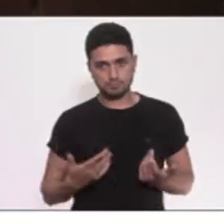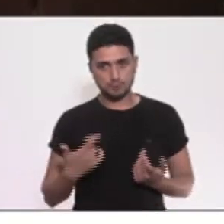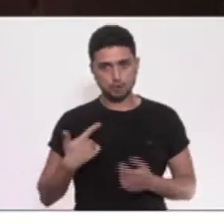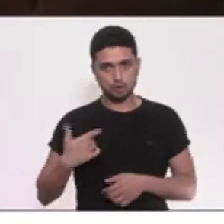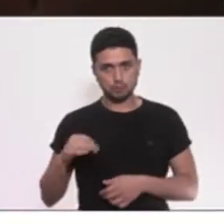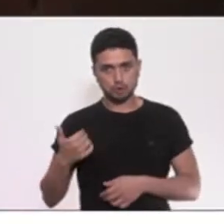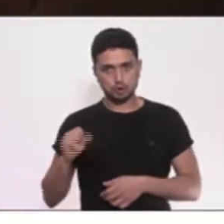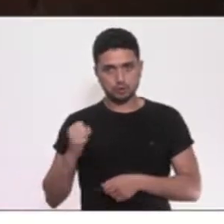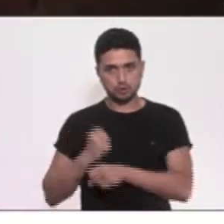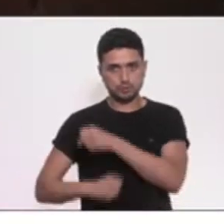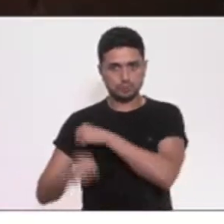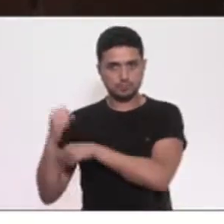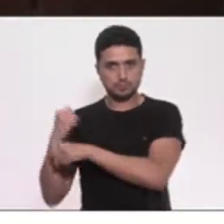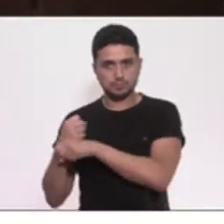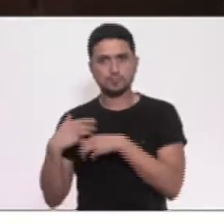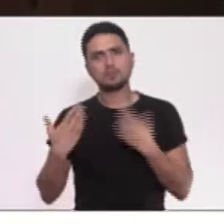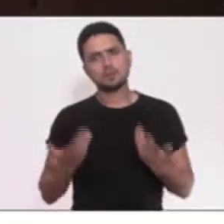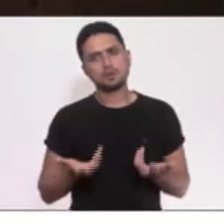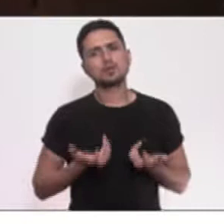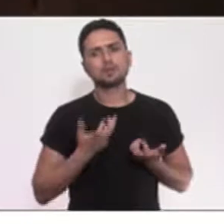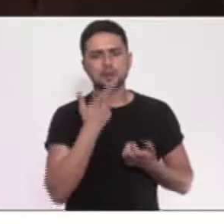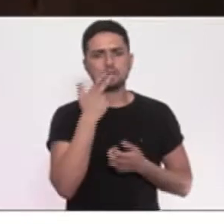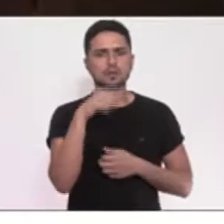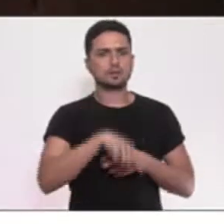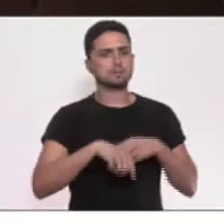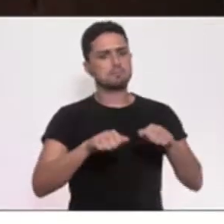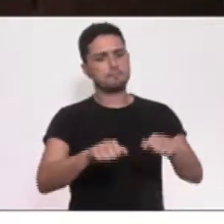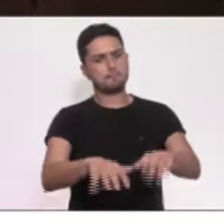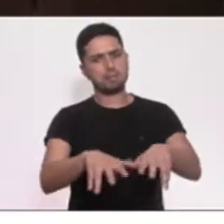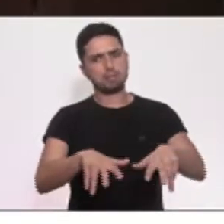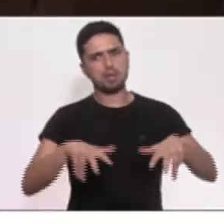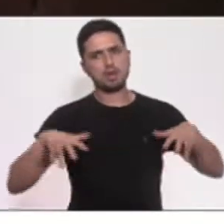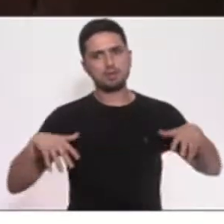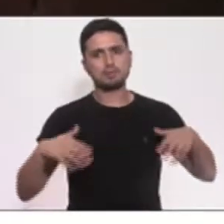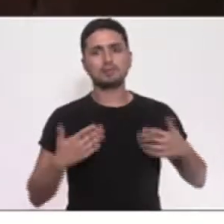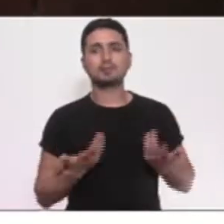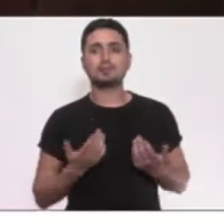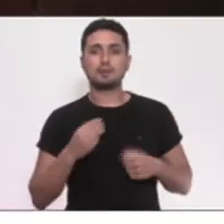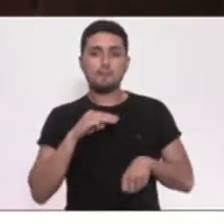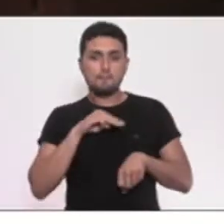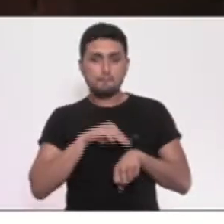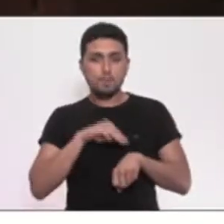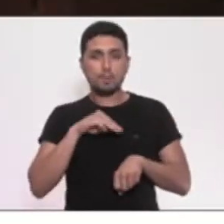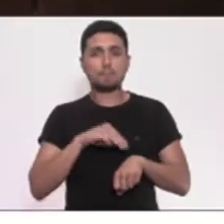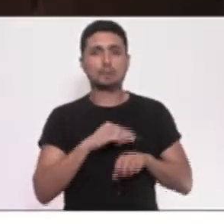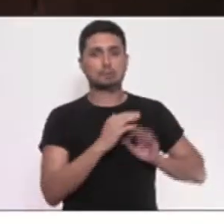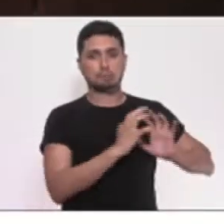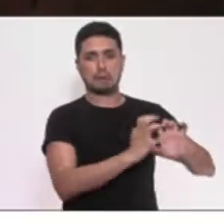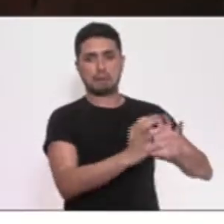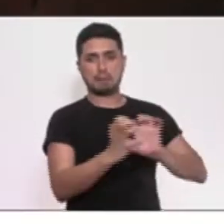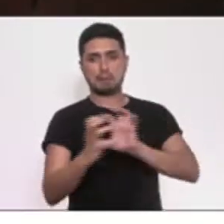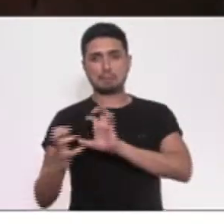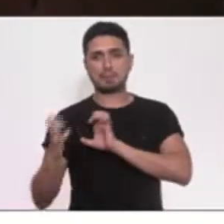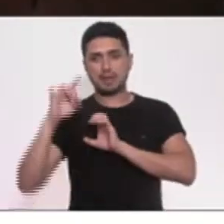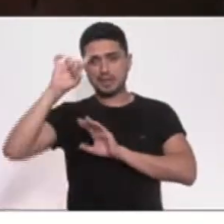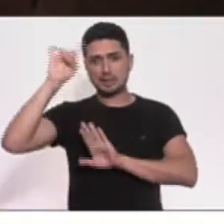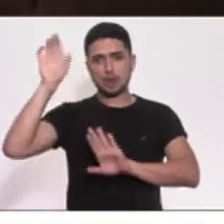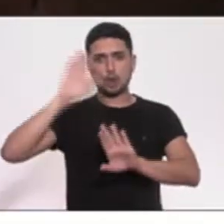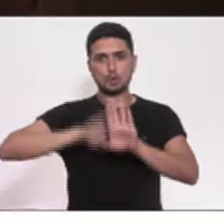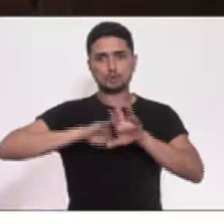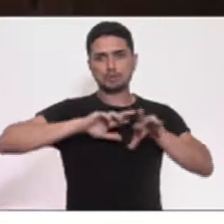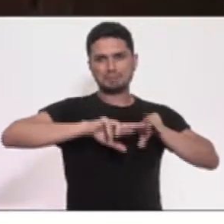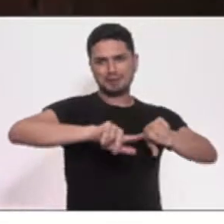que esse plenário tem vivido momentos de muito embate ideológico. E eu